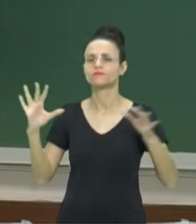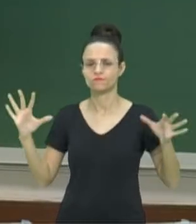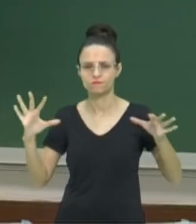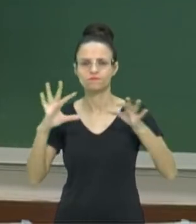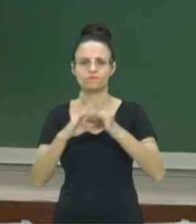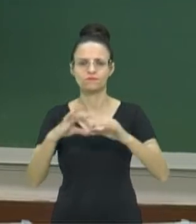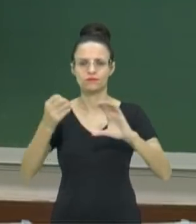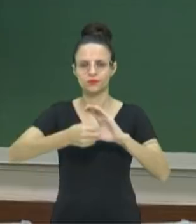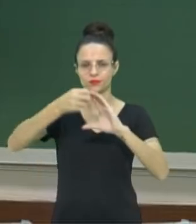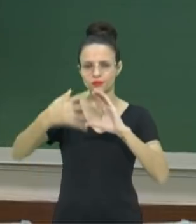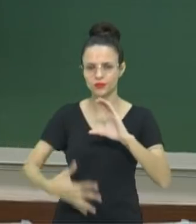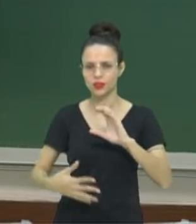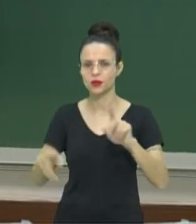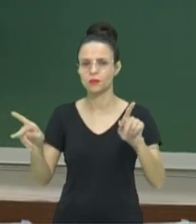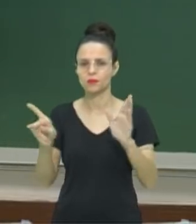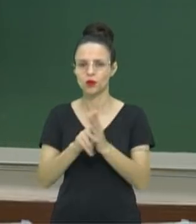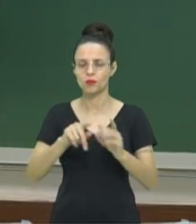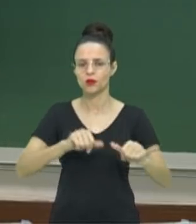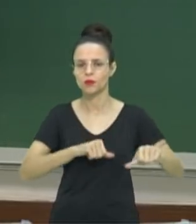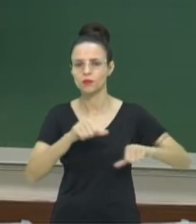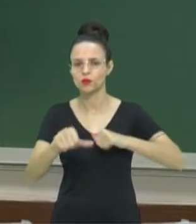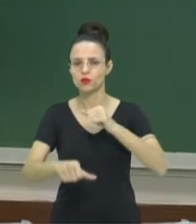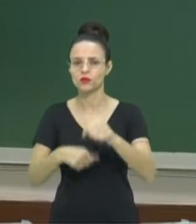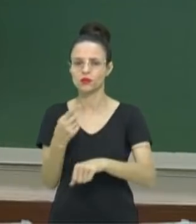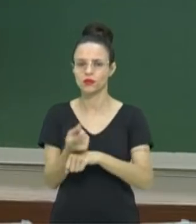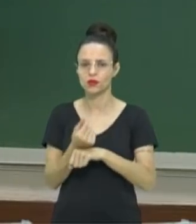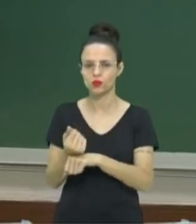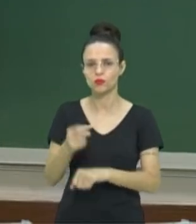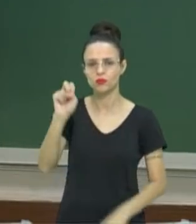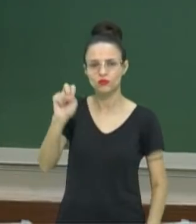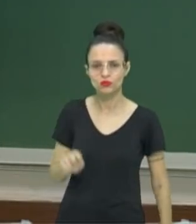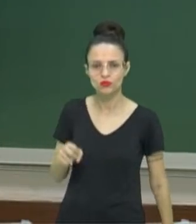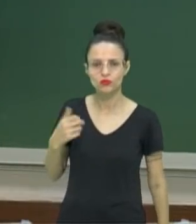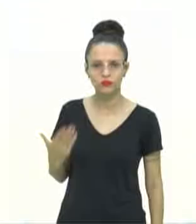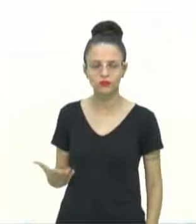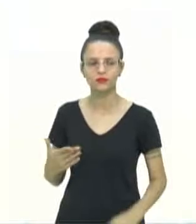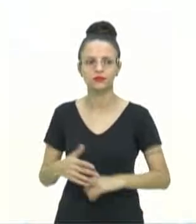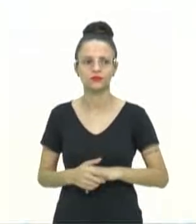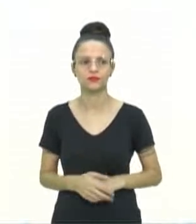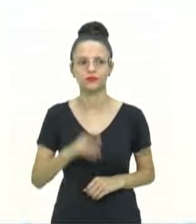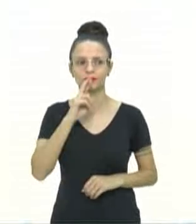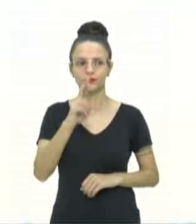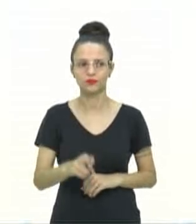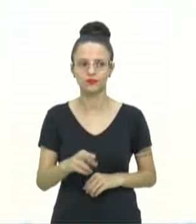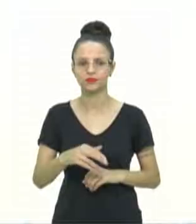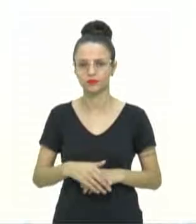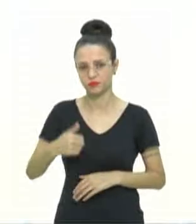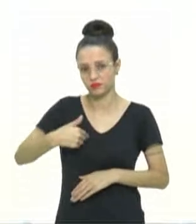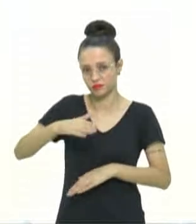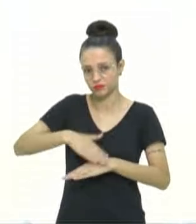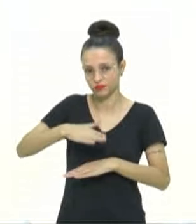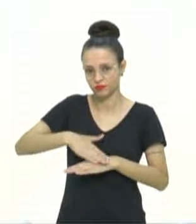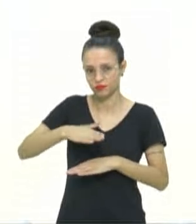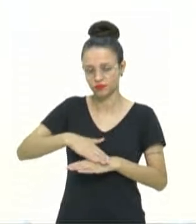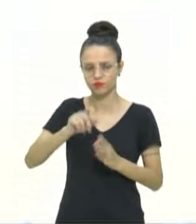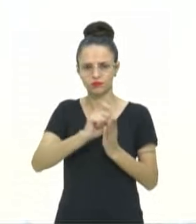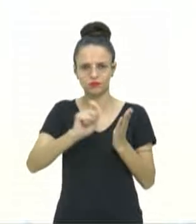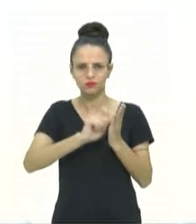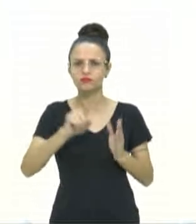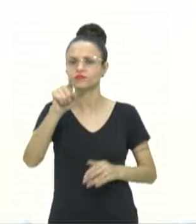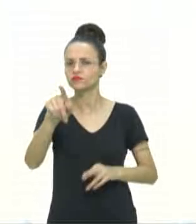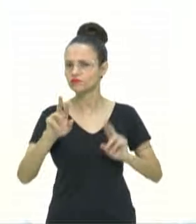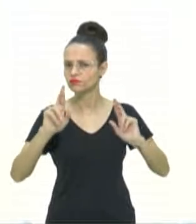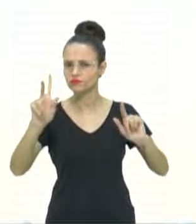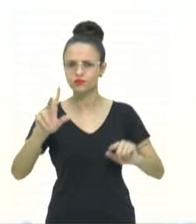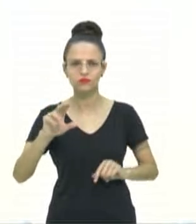com as características ali de mudanças da economia da região sul? Então, respostinha lá que eu escrevi, se vocês escreveram de uma